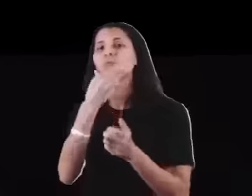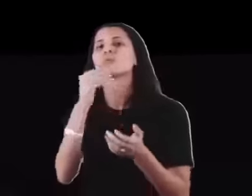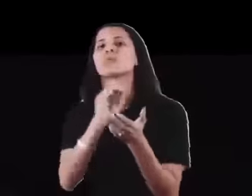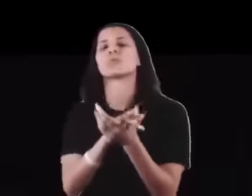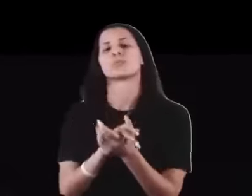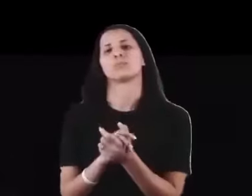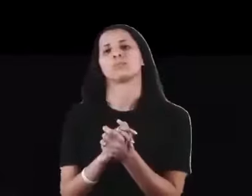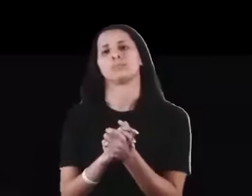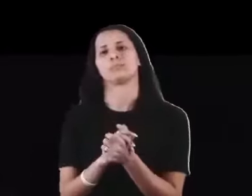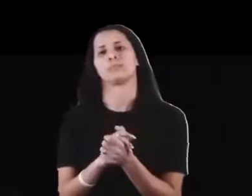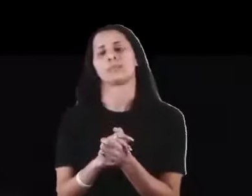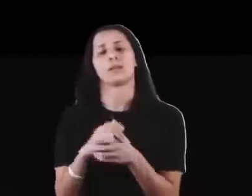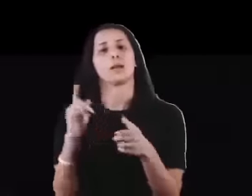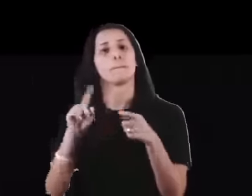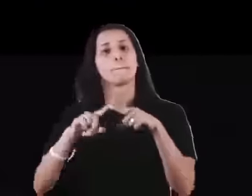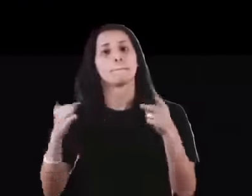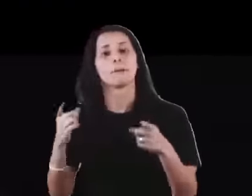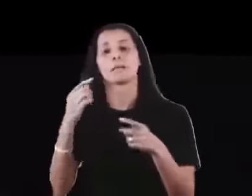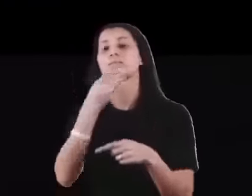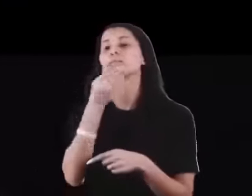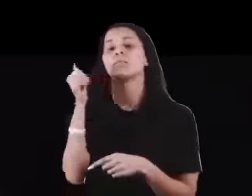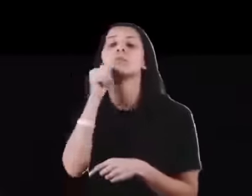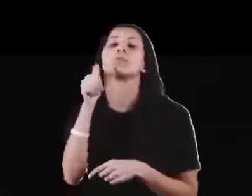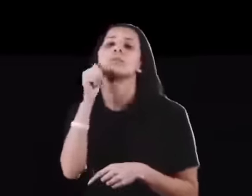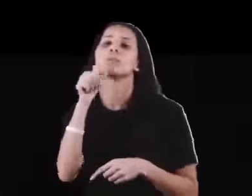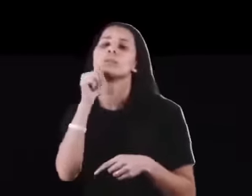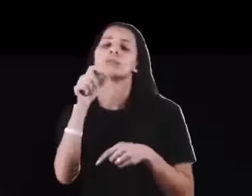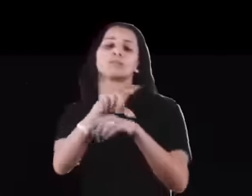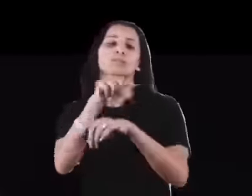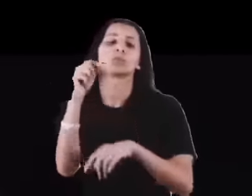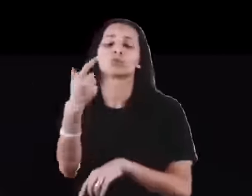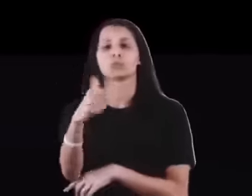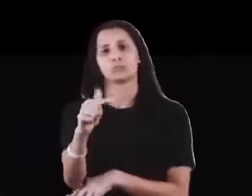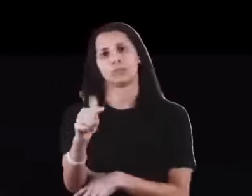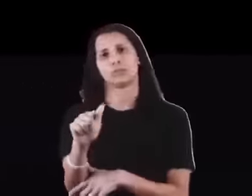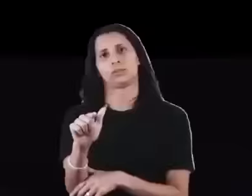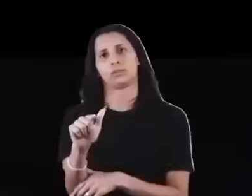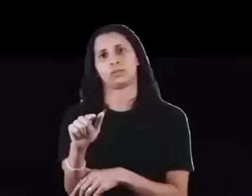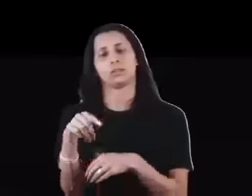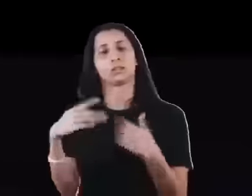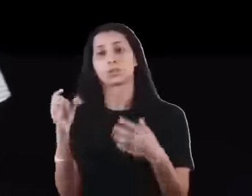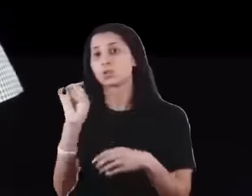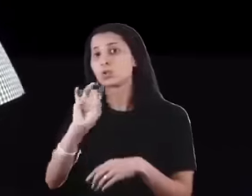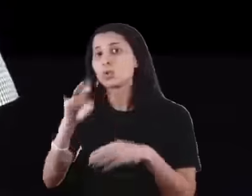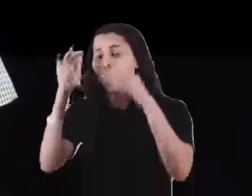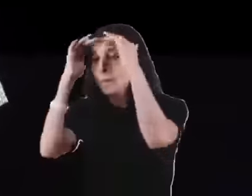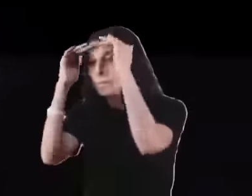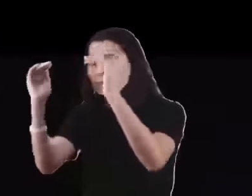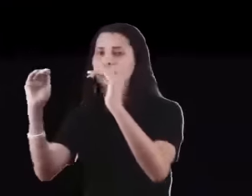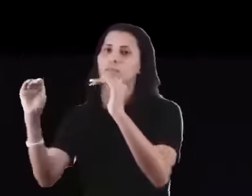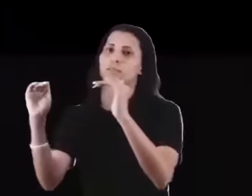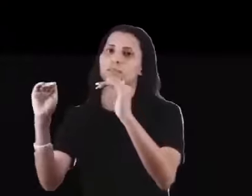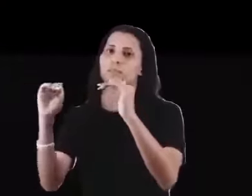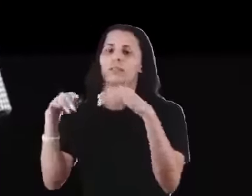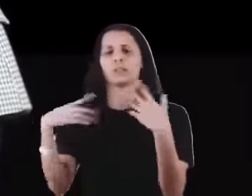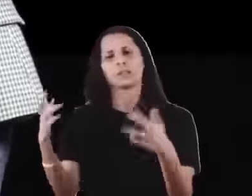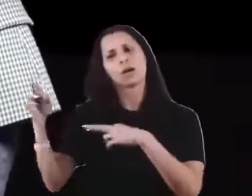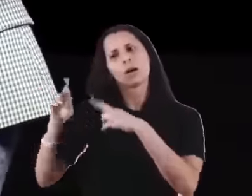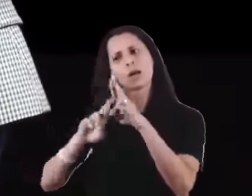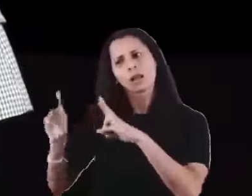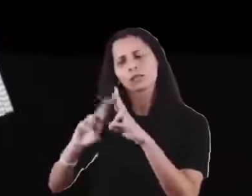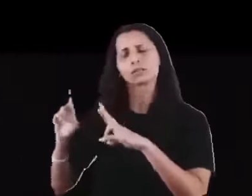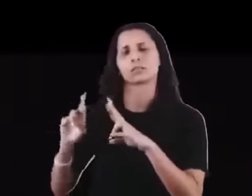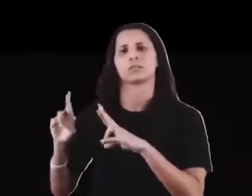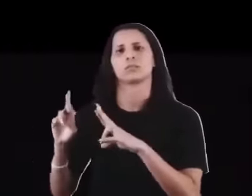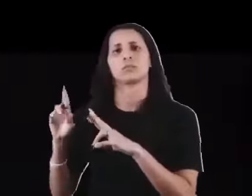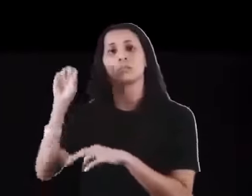falando de uma mulher que não tinha outra escolha a não ser obedecer a relação que ela tinha com Sara não é uma relação de chef e de